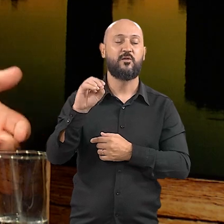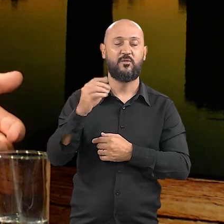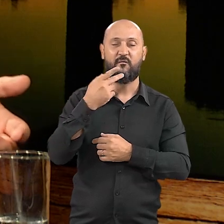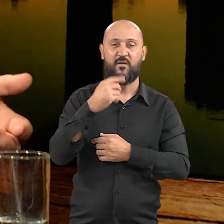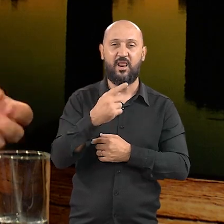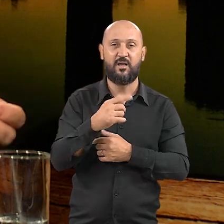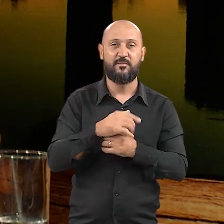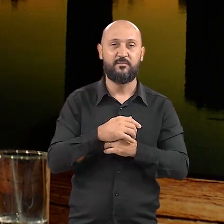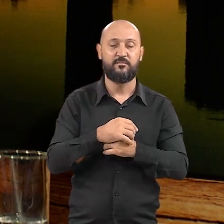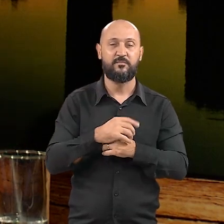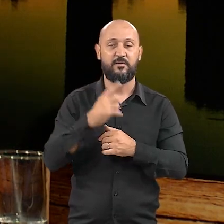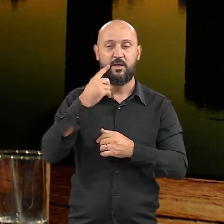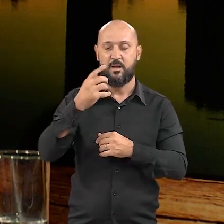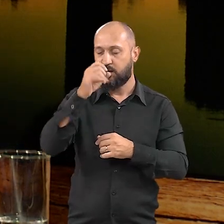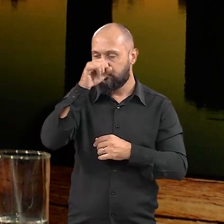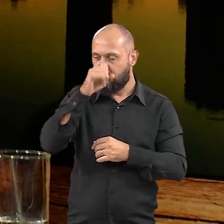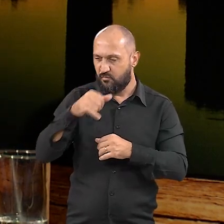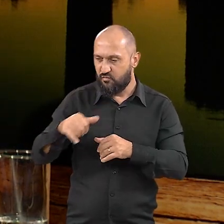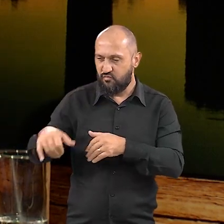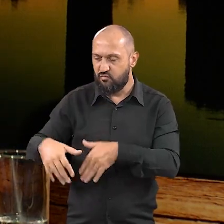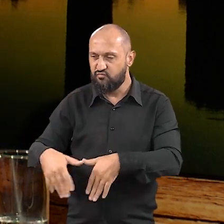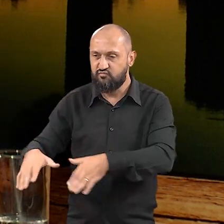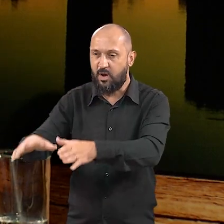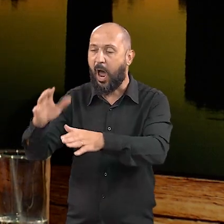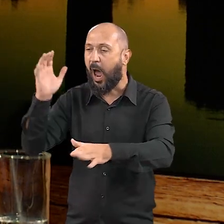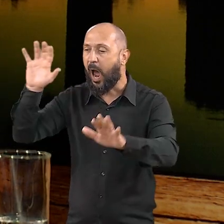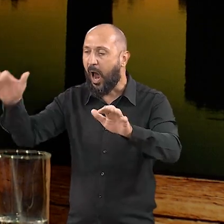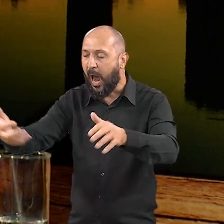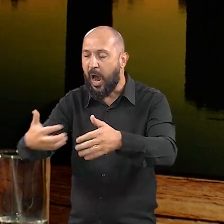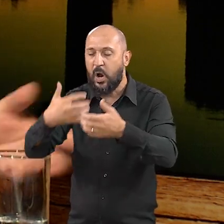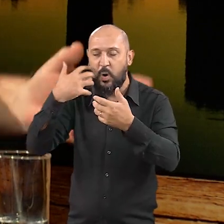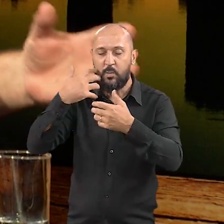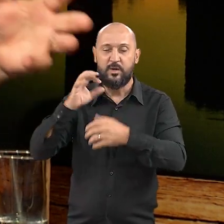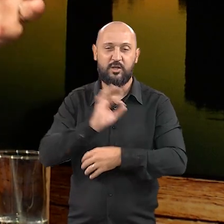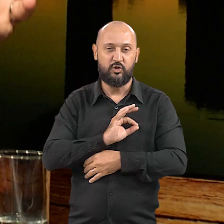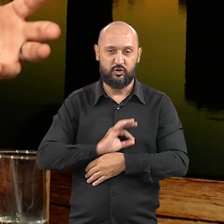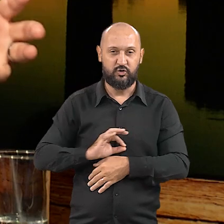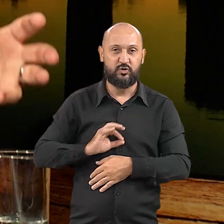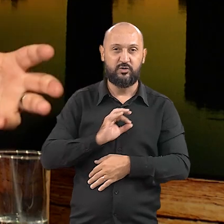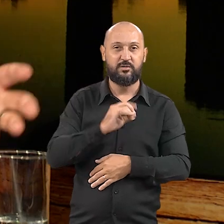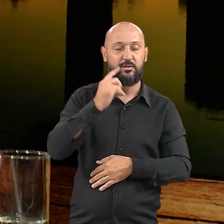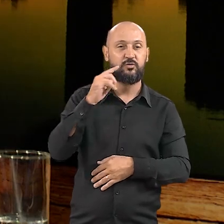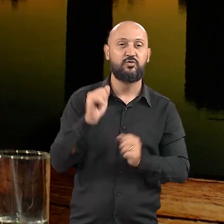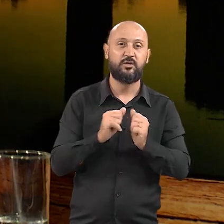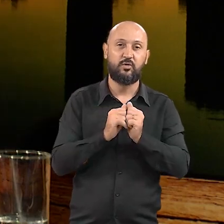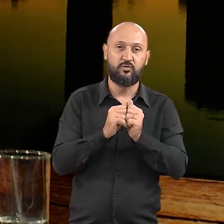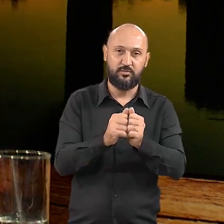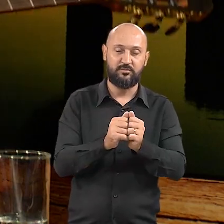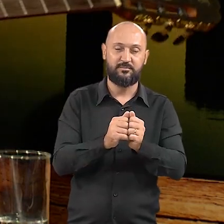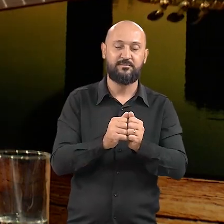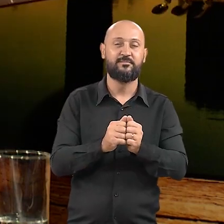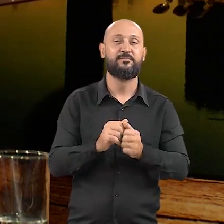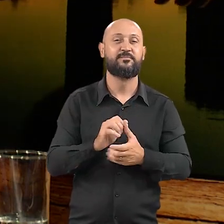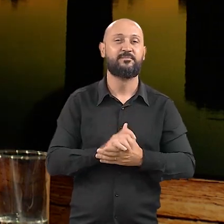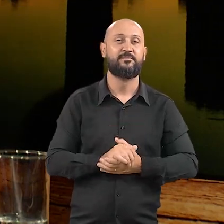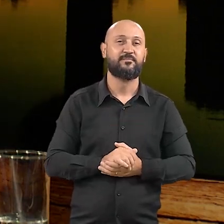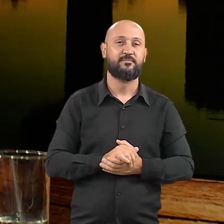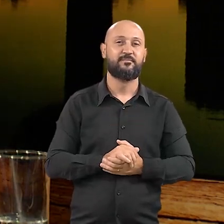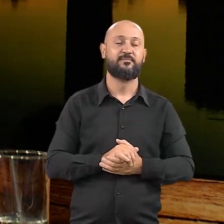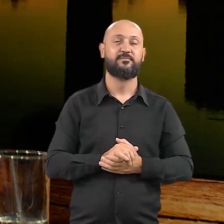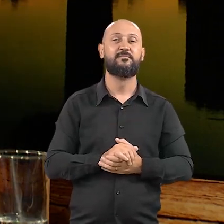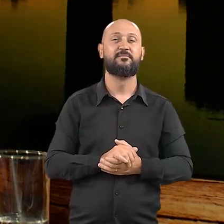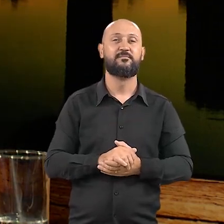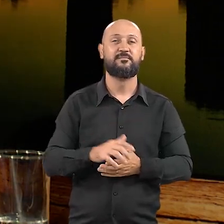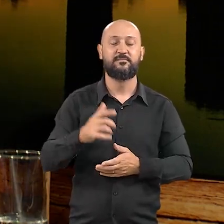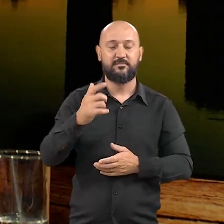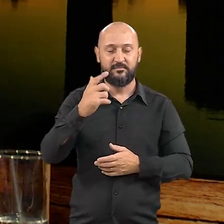Machado falava: cateto fora do bando é comida de onça. Aquela questão de andar reunido é melhor do que... E aí